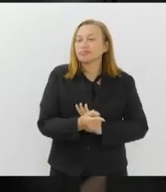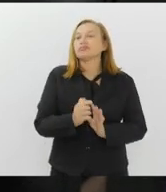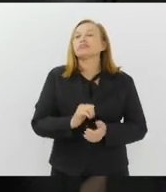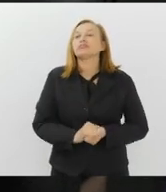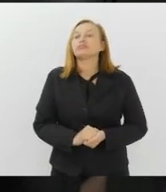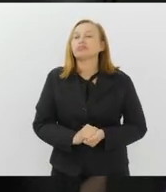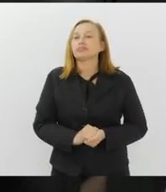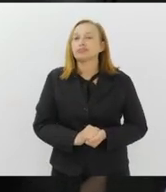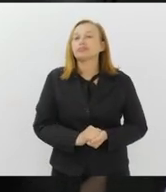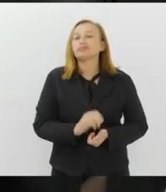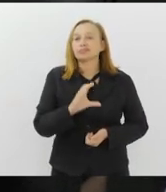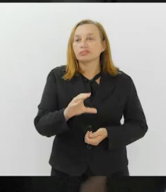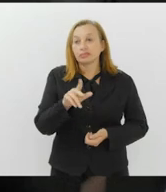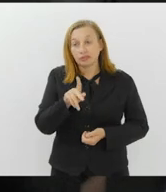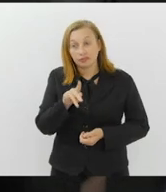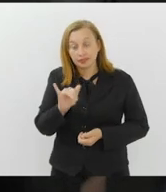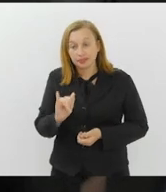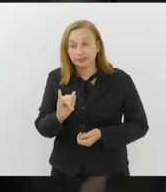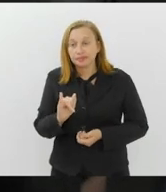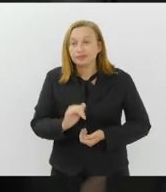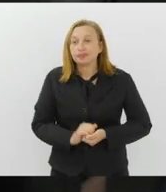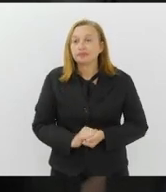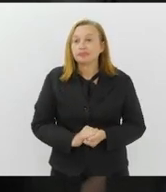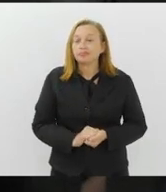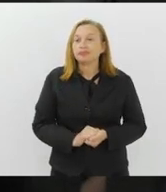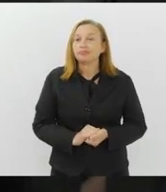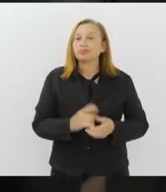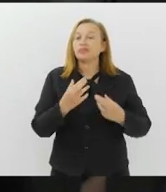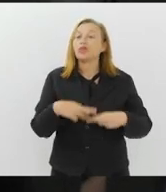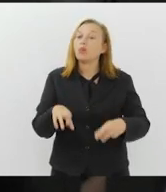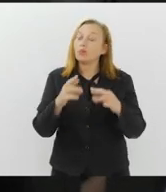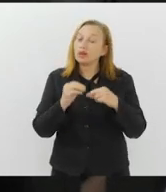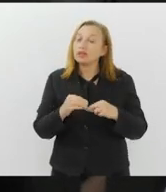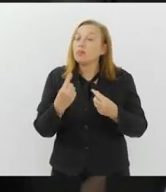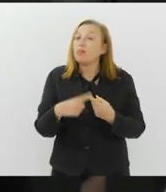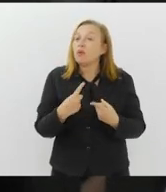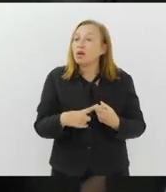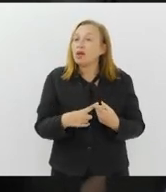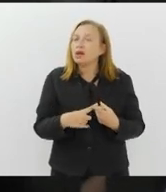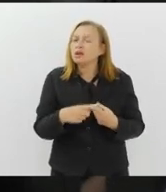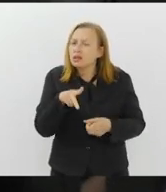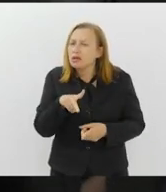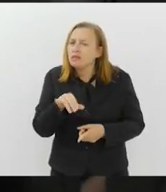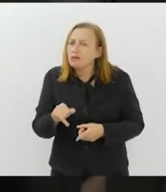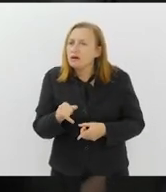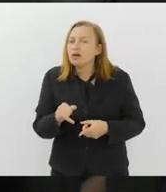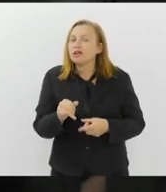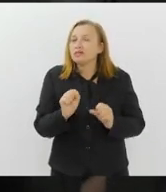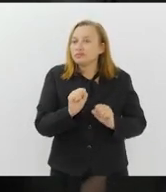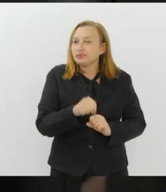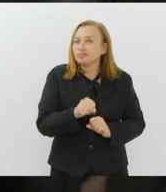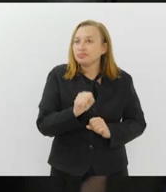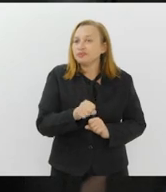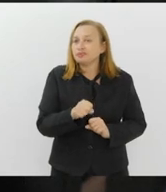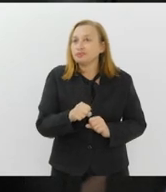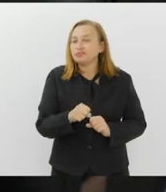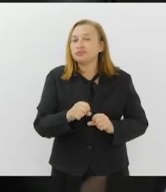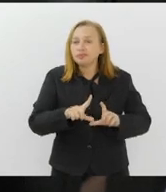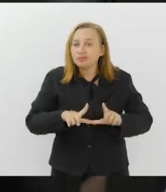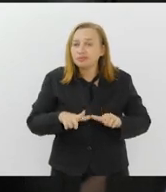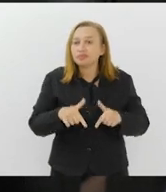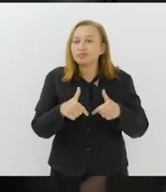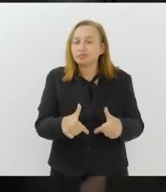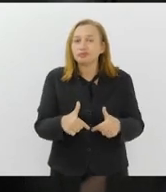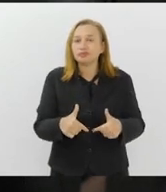embaixo. E essa CPI ela está sendo como um presente, porque a gente vai abrir, sim, essa caixa de Pandora.